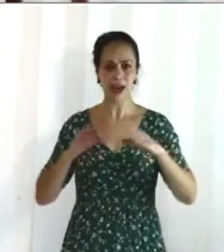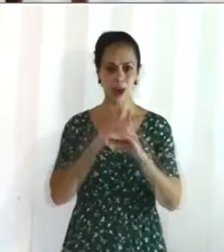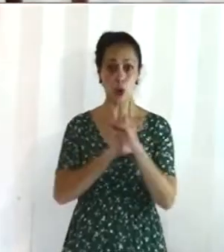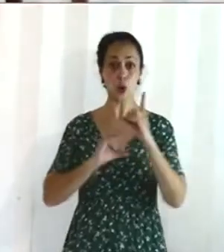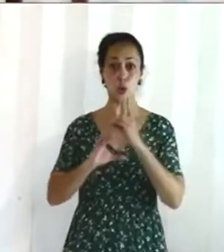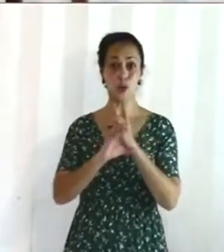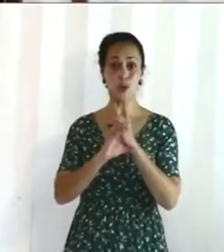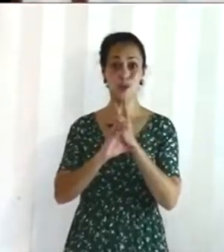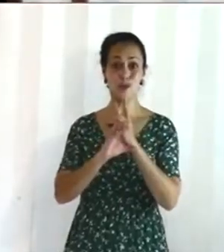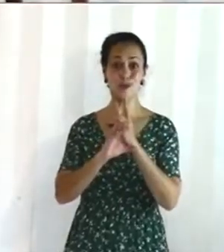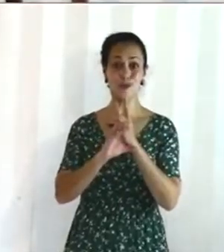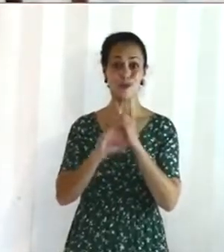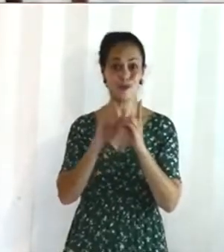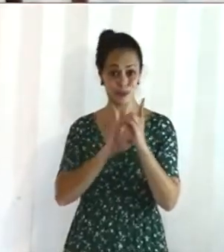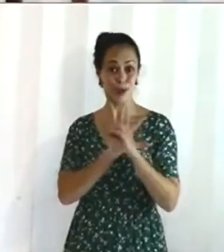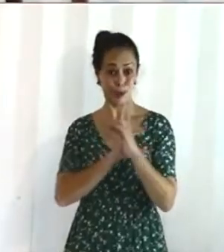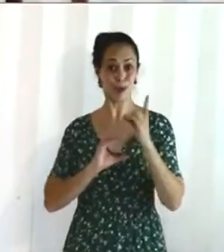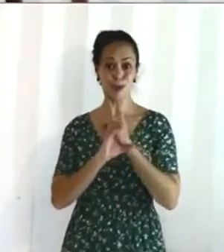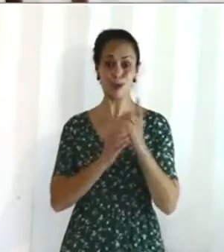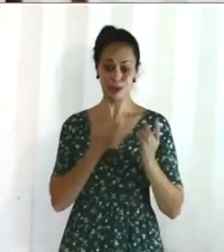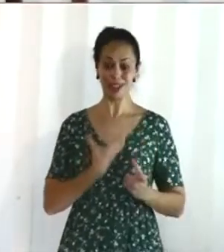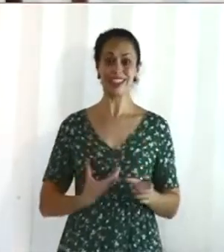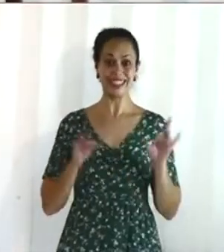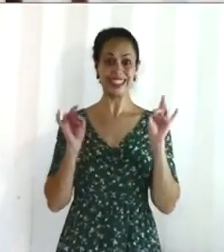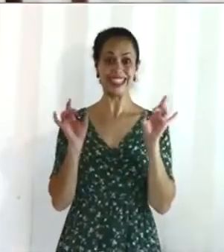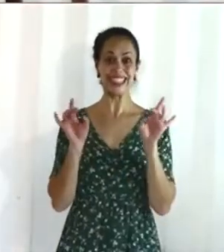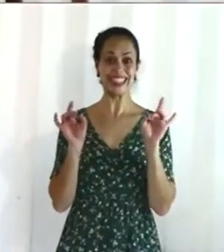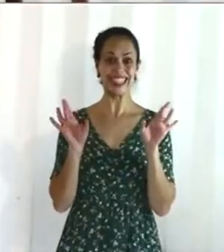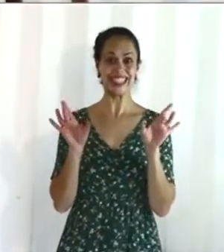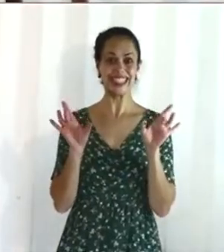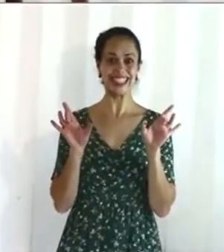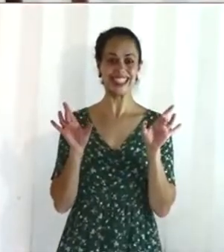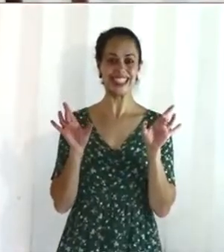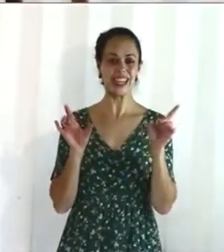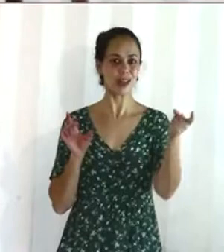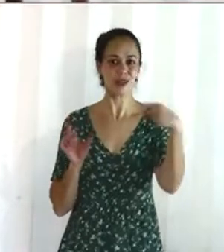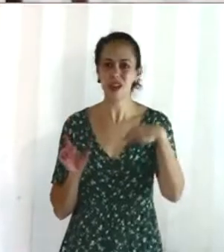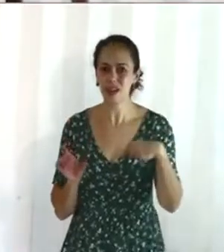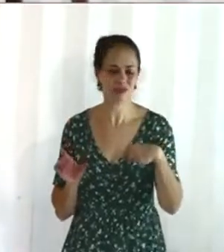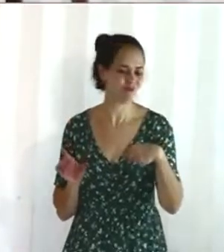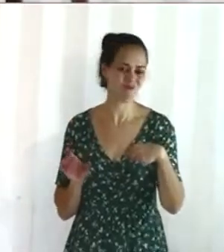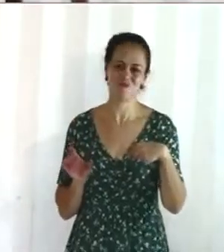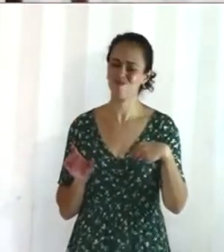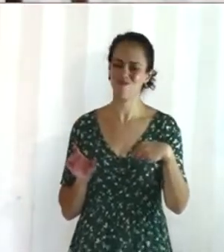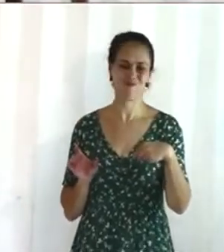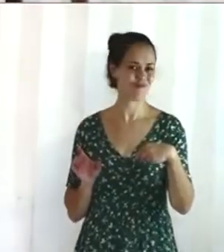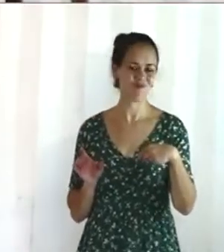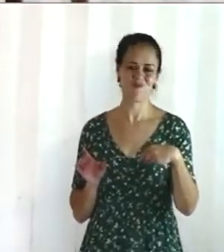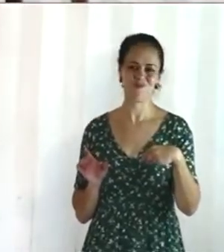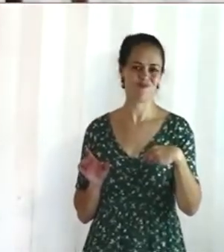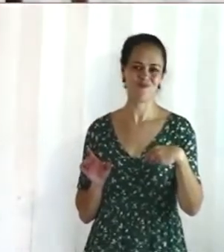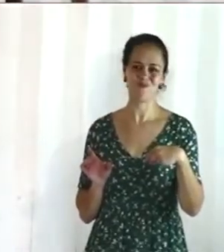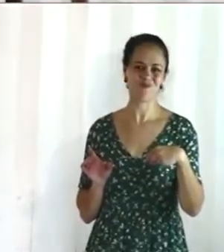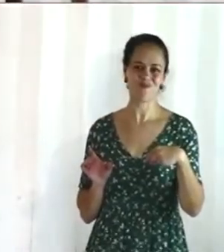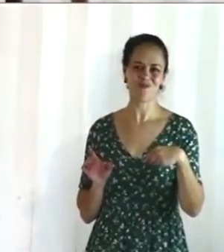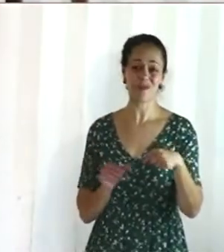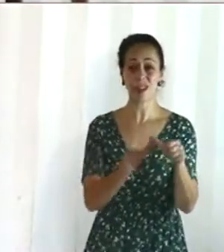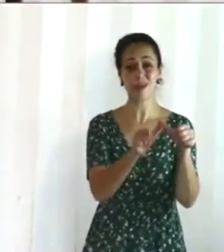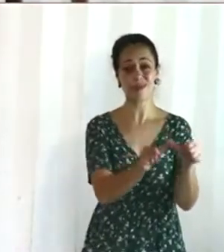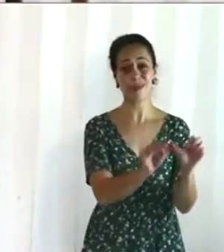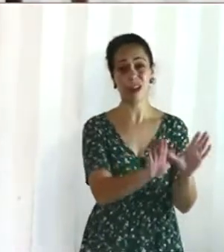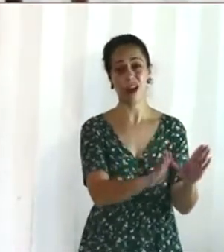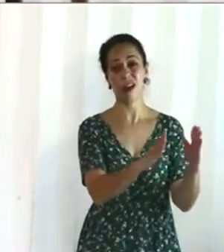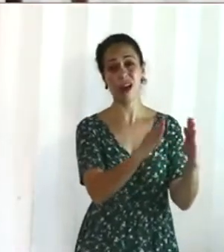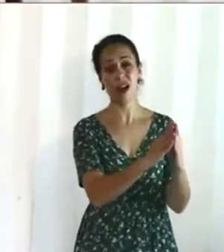porque precisam receber os parentes, porque precisam preparar todas as coisas para